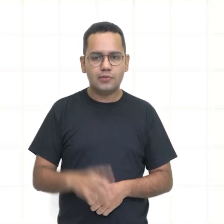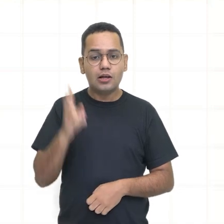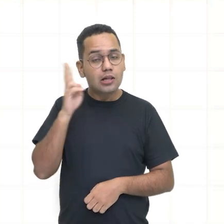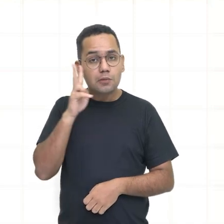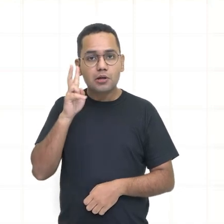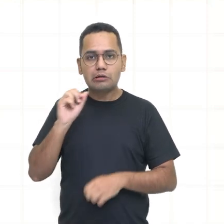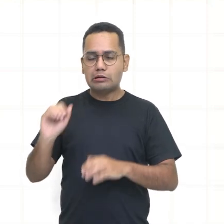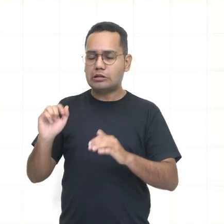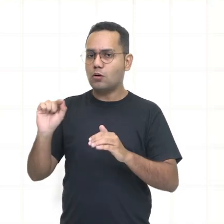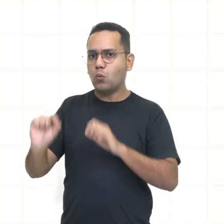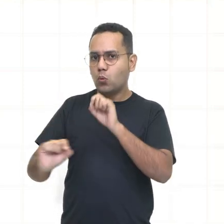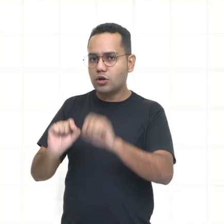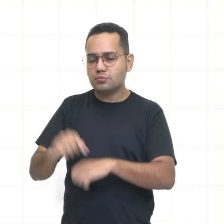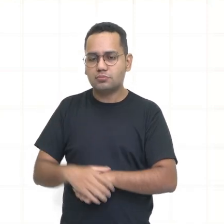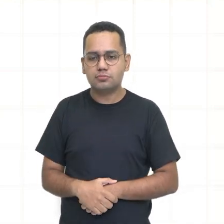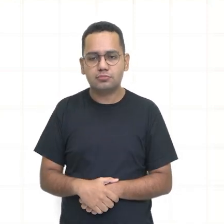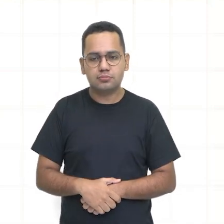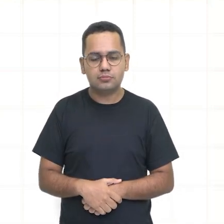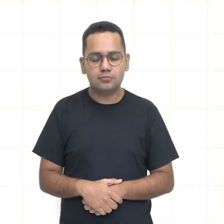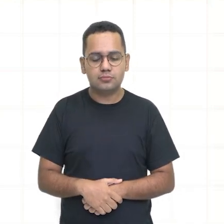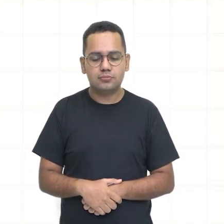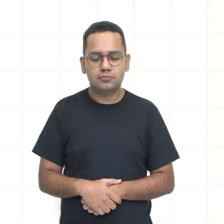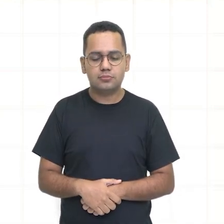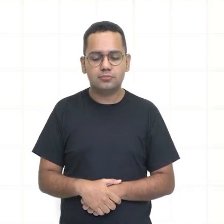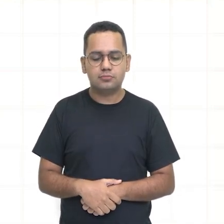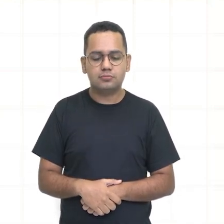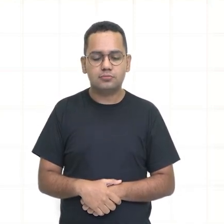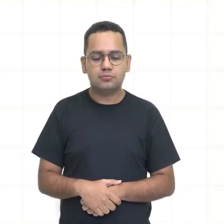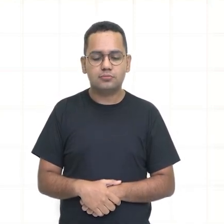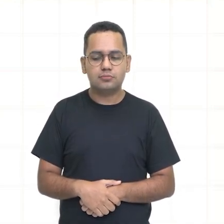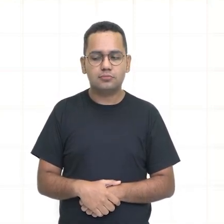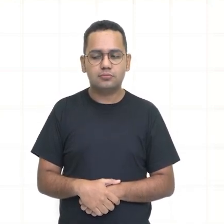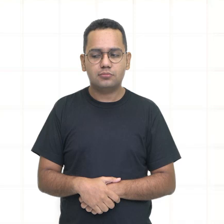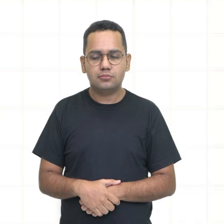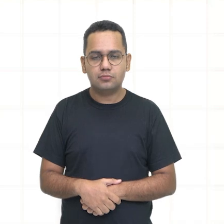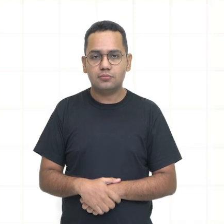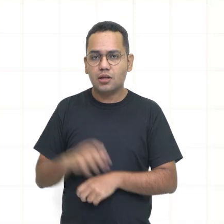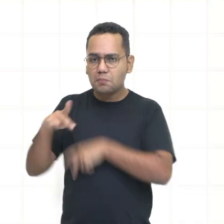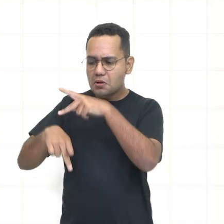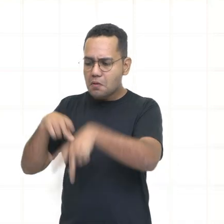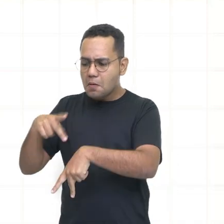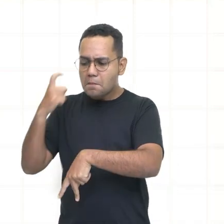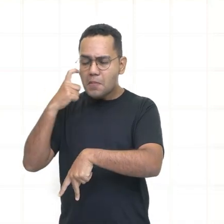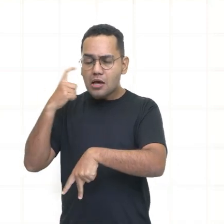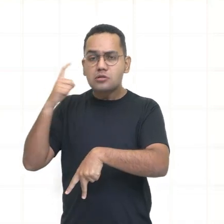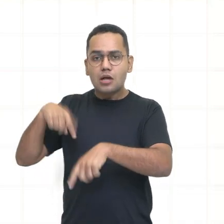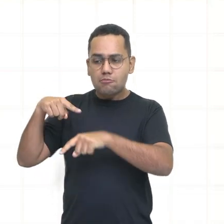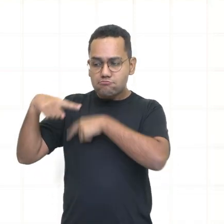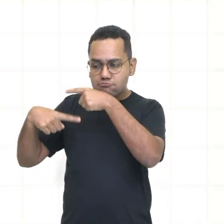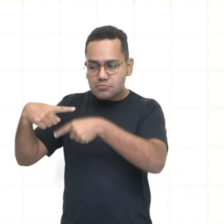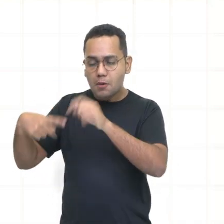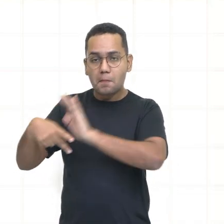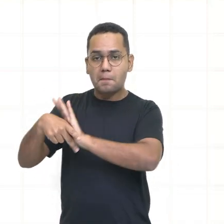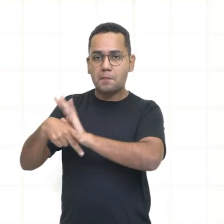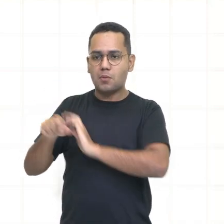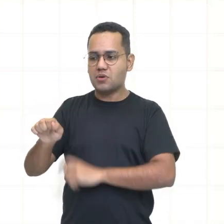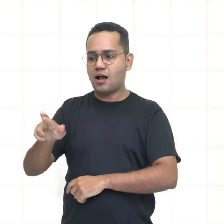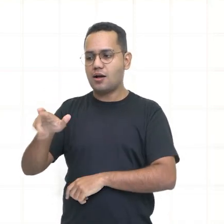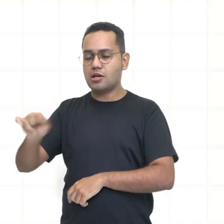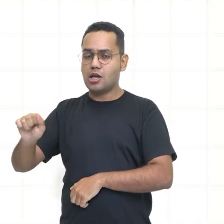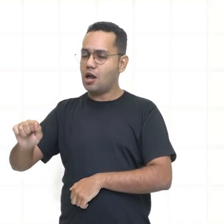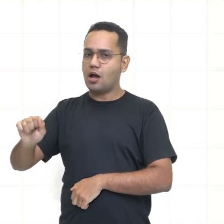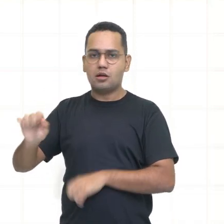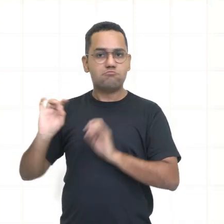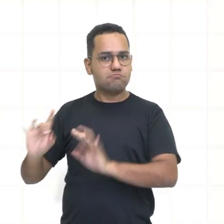raça ariana, do qual eles acreditam que eram descendentes diretos, certo? Nesse contexto aí do nazismo,